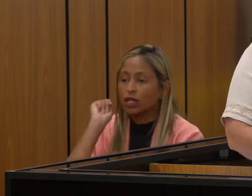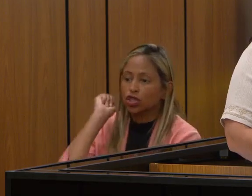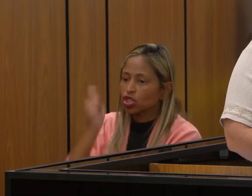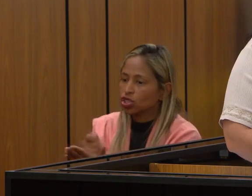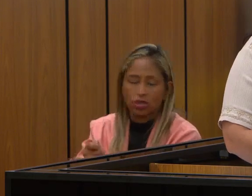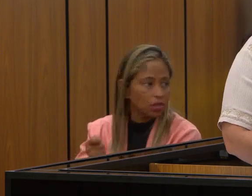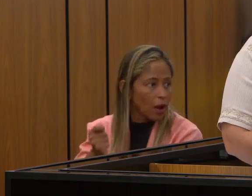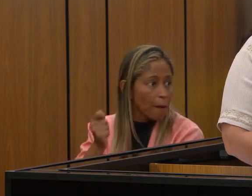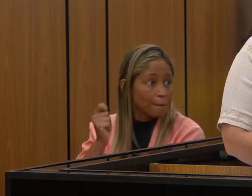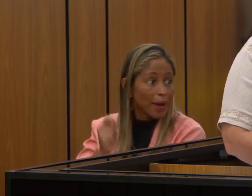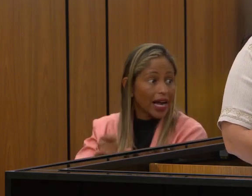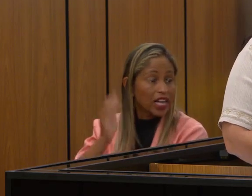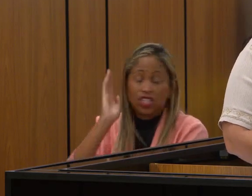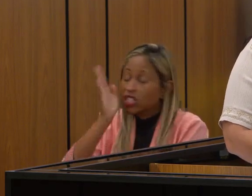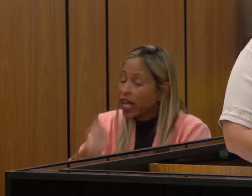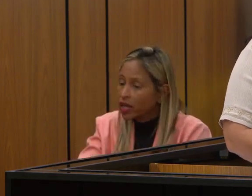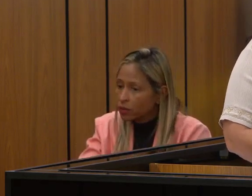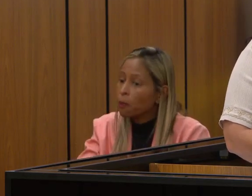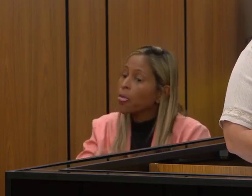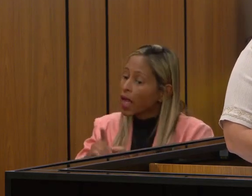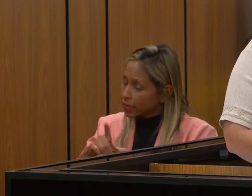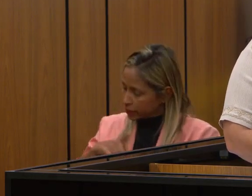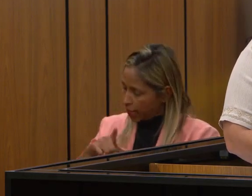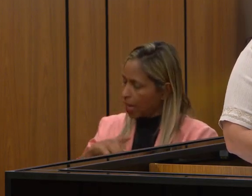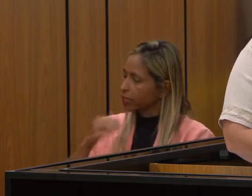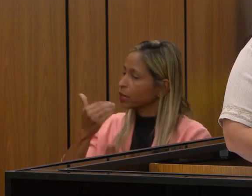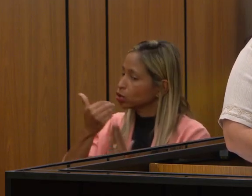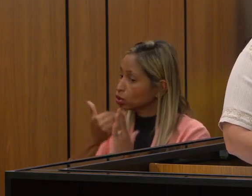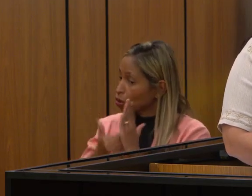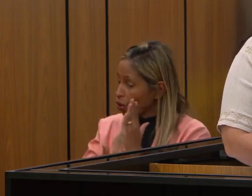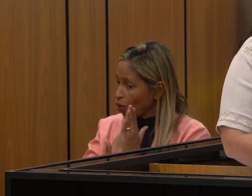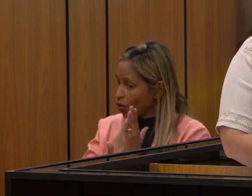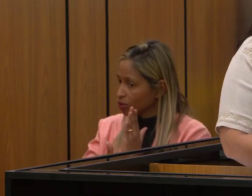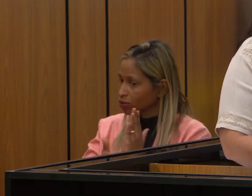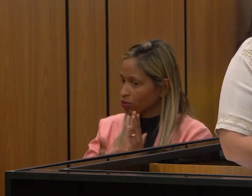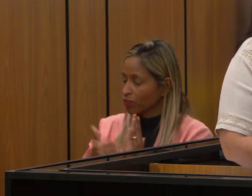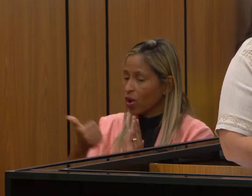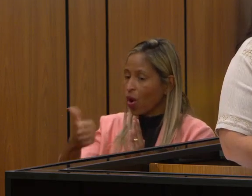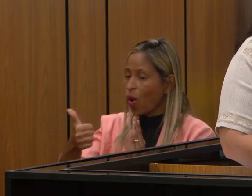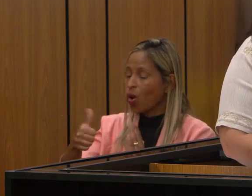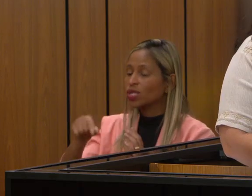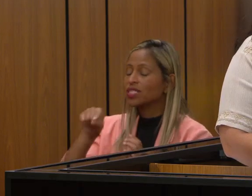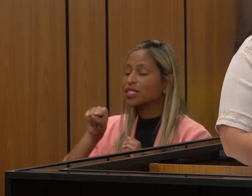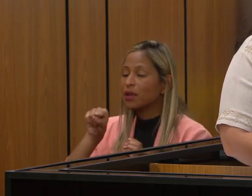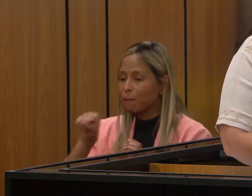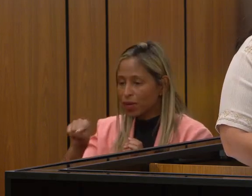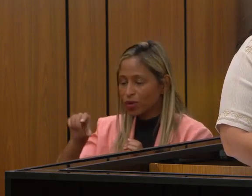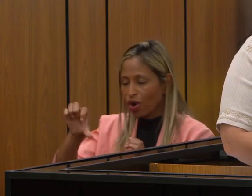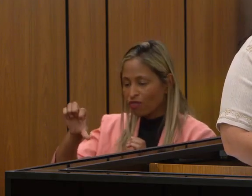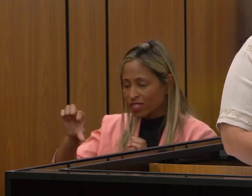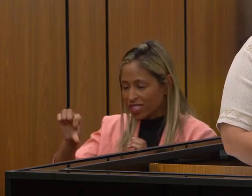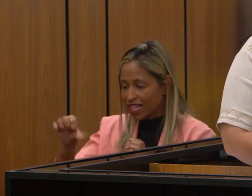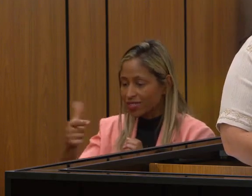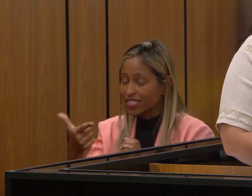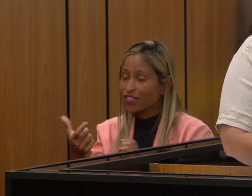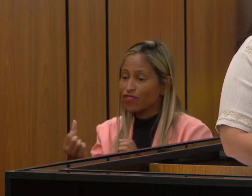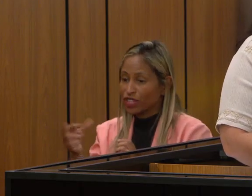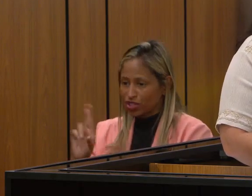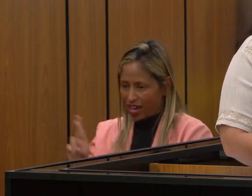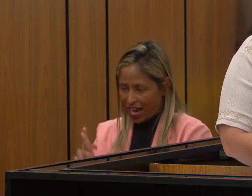desconto aí tem sim tem um desconto ficou por 11.920